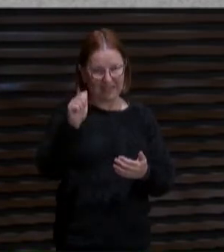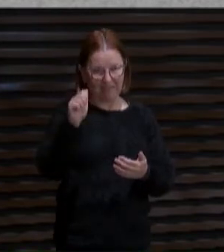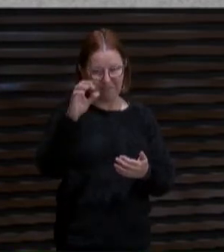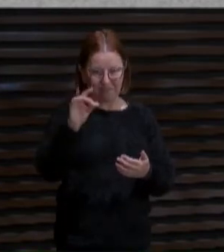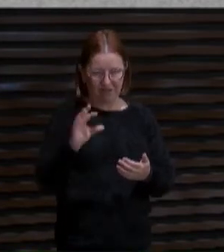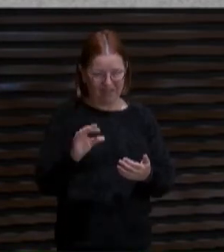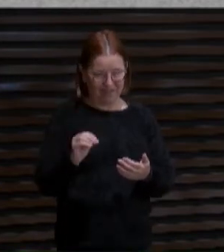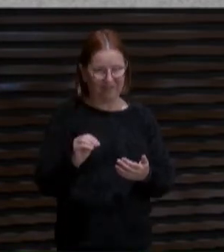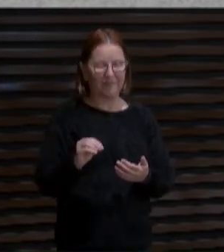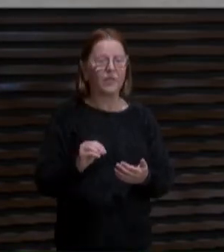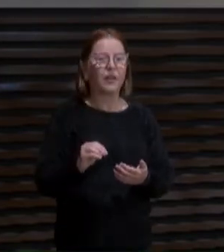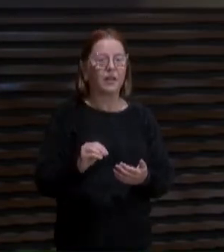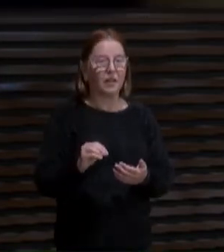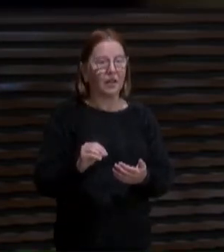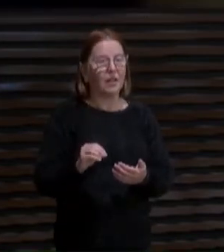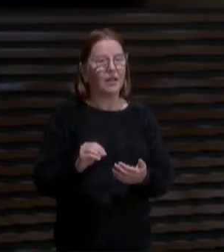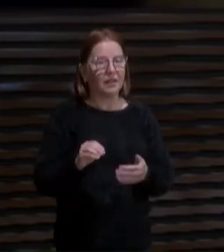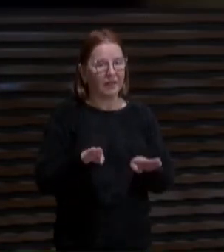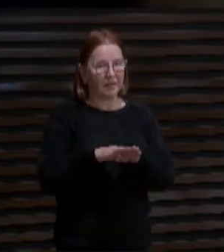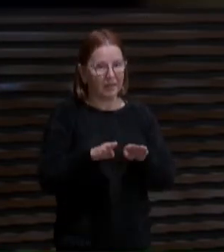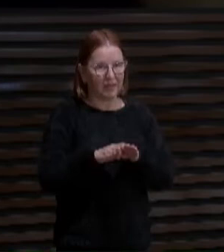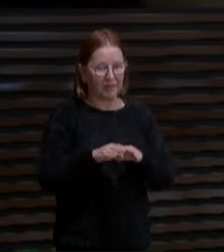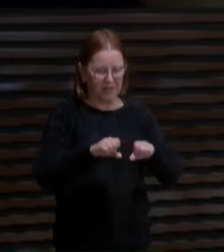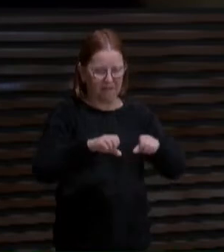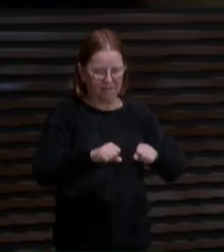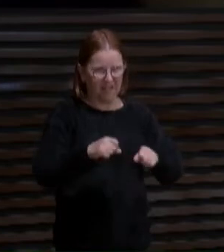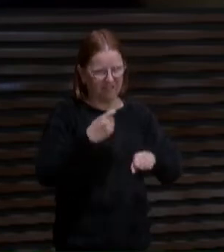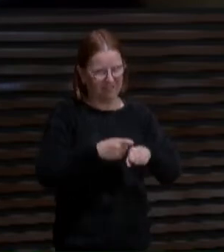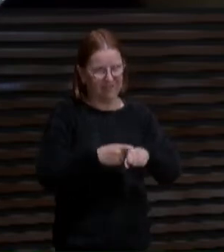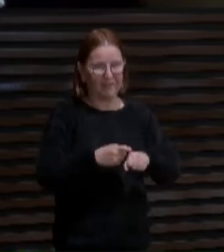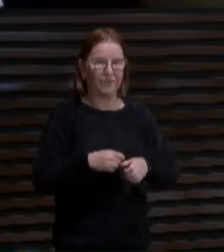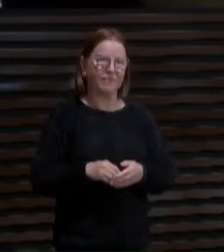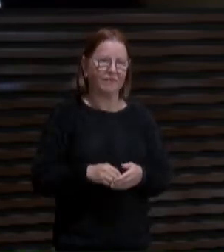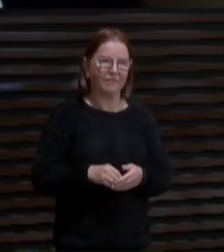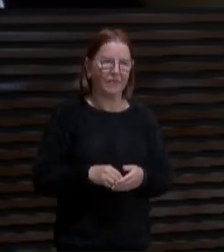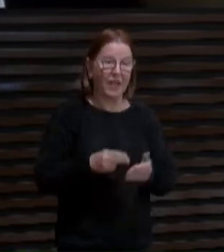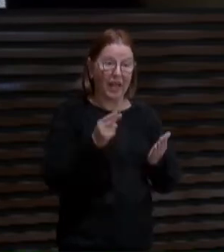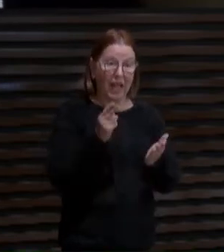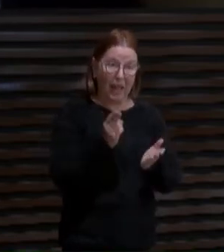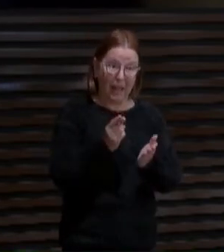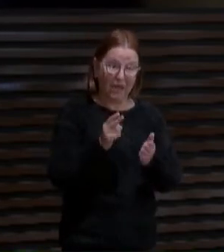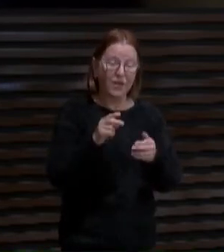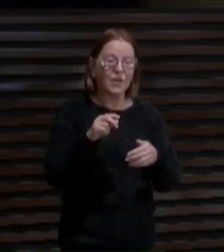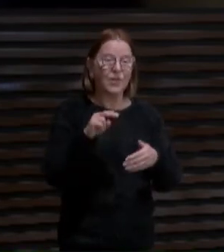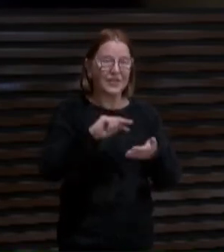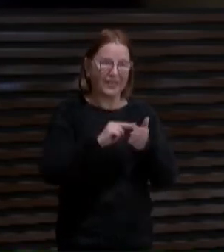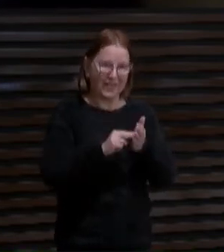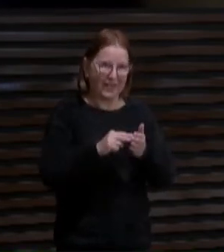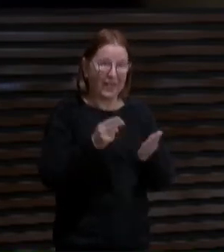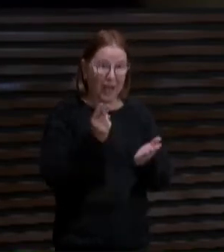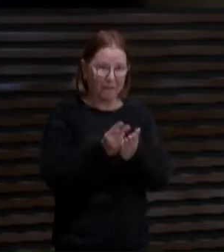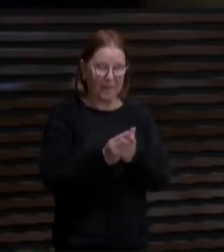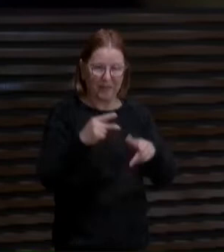a mesma provação na vida de uma pessoa leva ela um quebrantamento às vezes eu tô sofrendo aqui